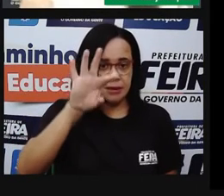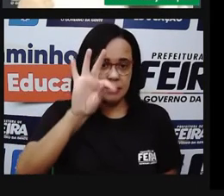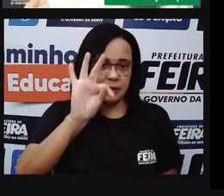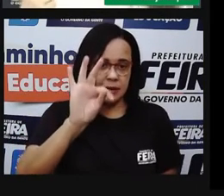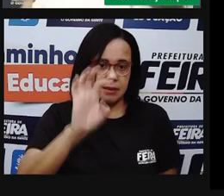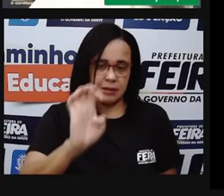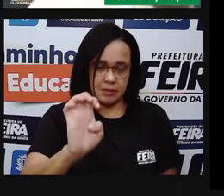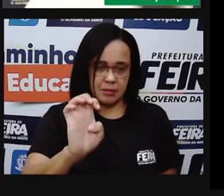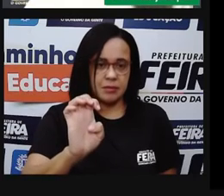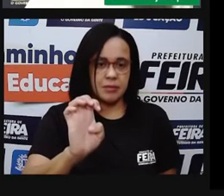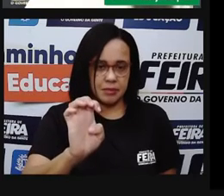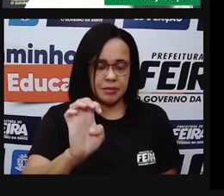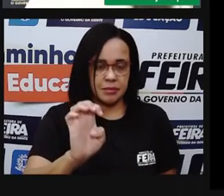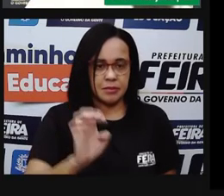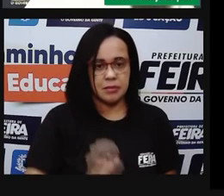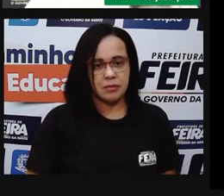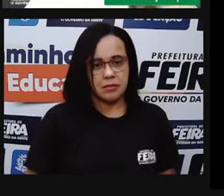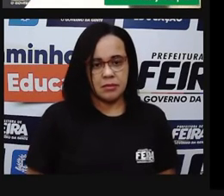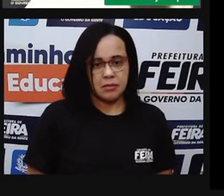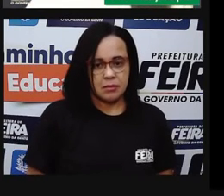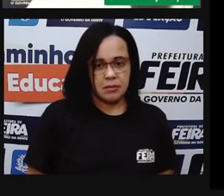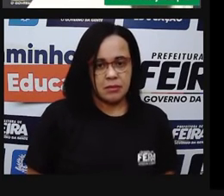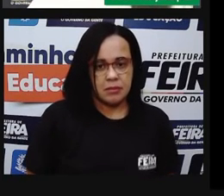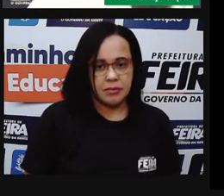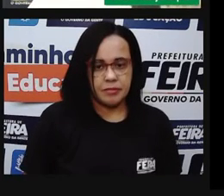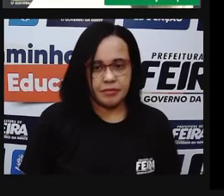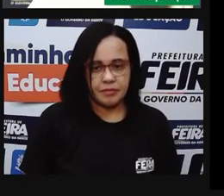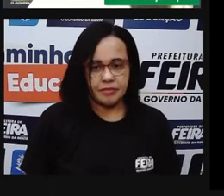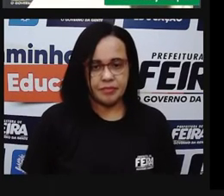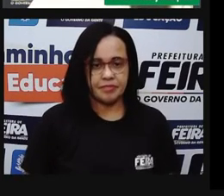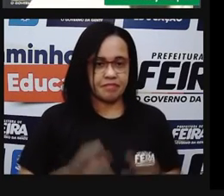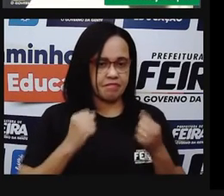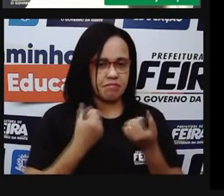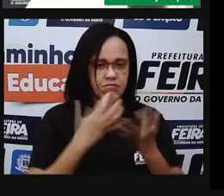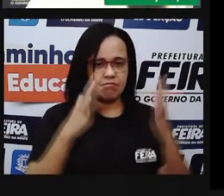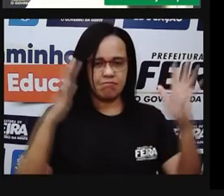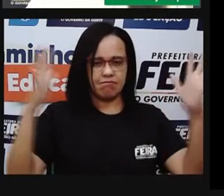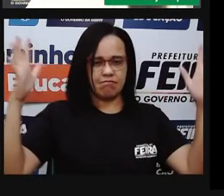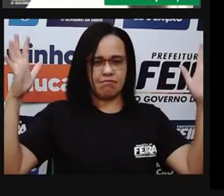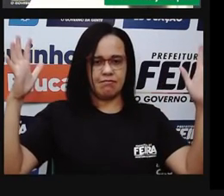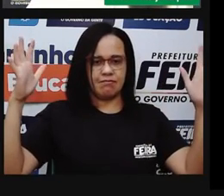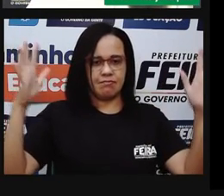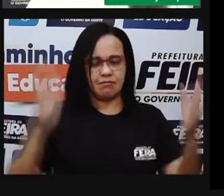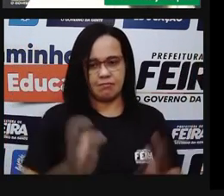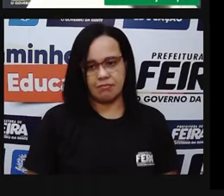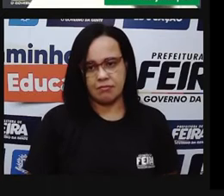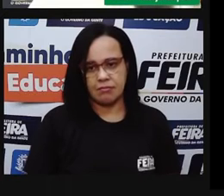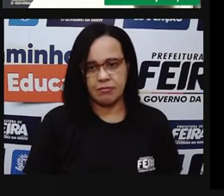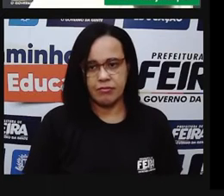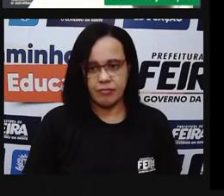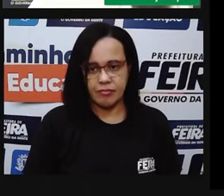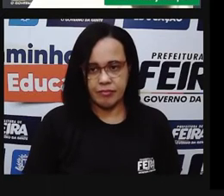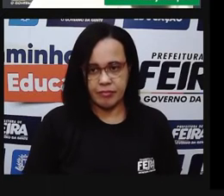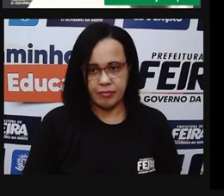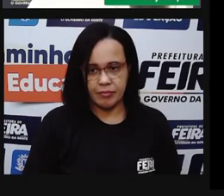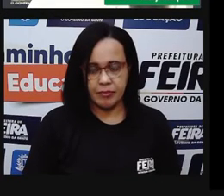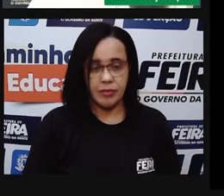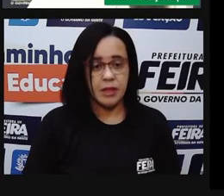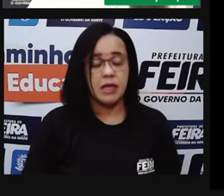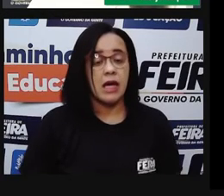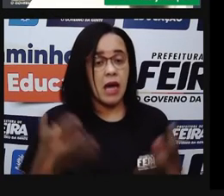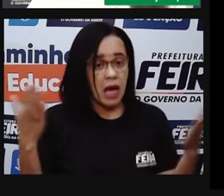brilhante. Brilhante. Eu quero que a vida de vocês seja brilhante. E para aprender um